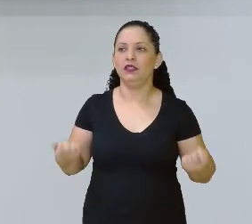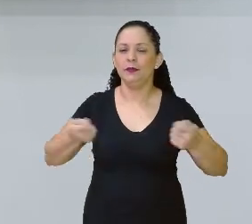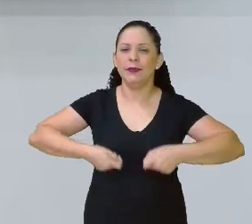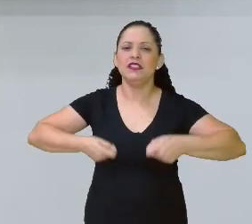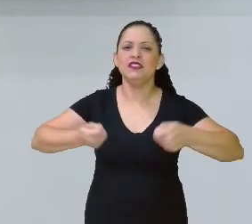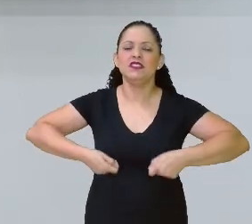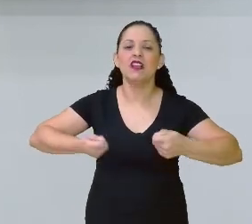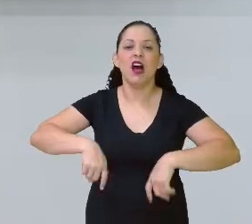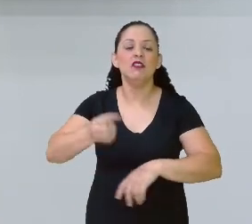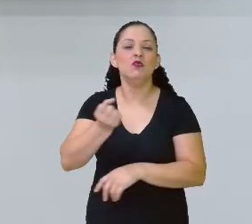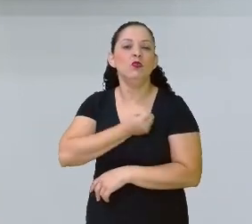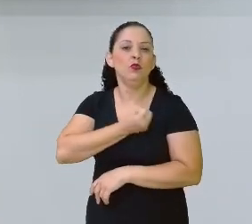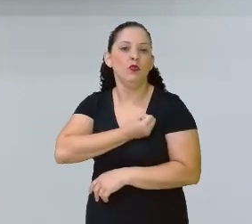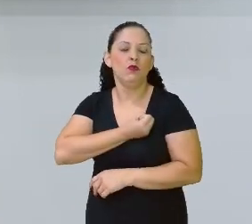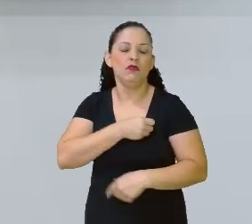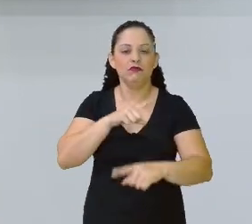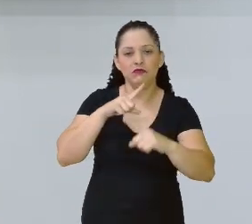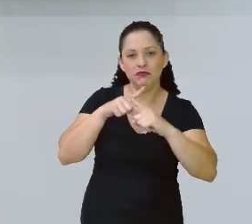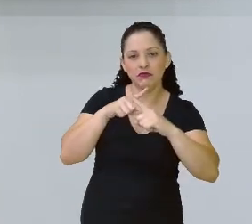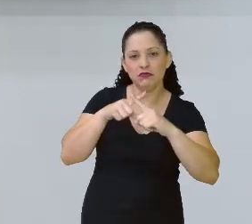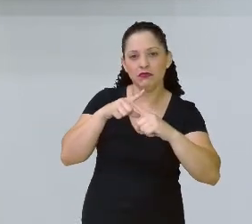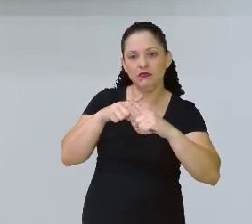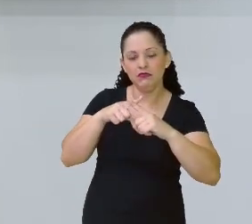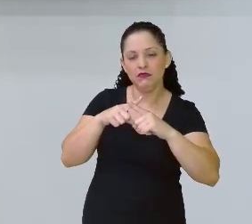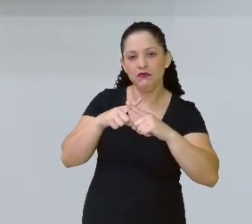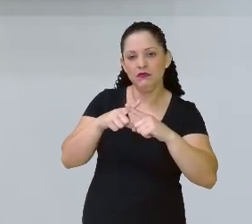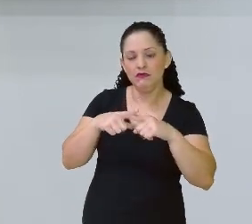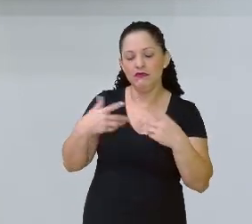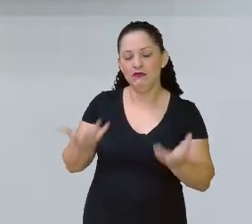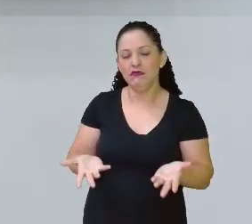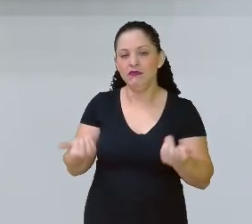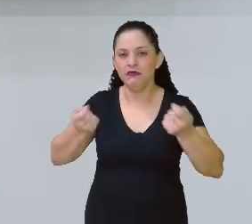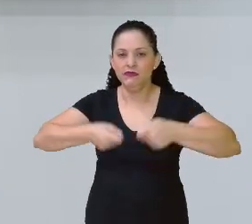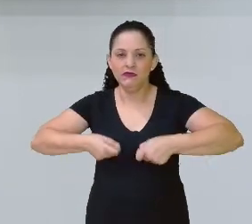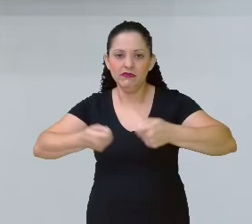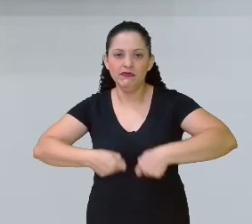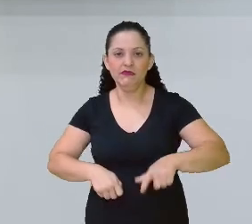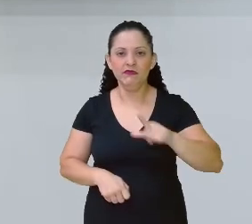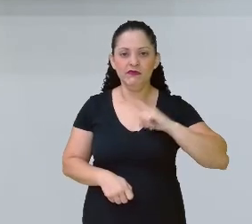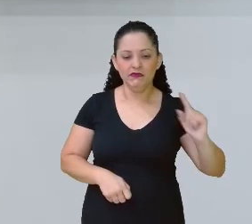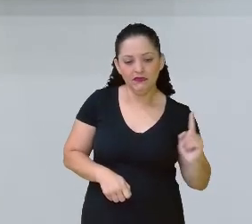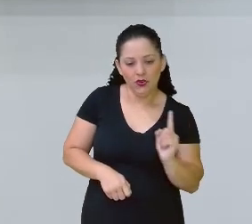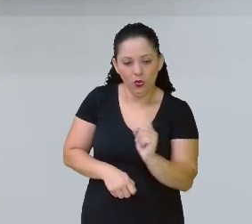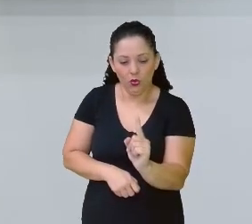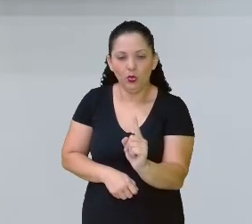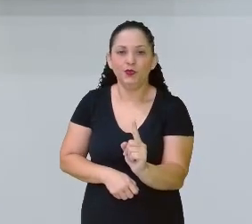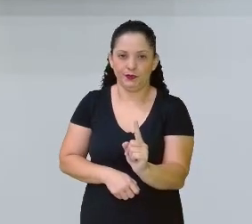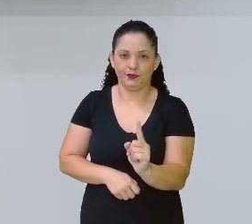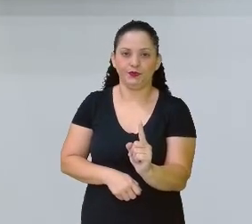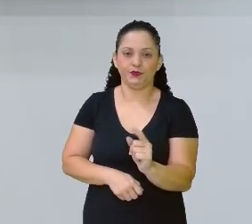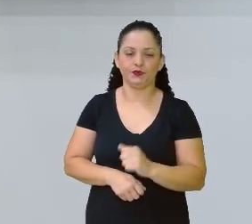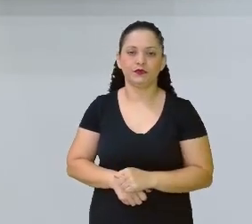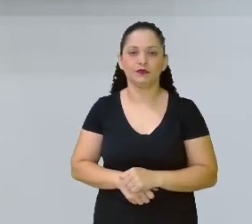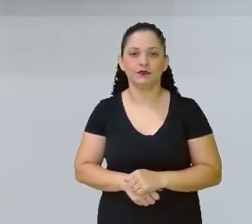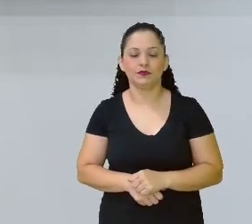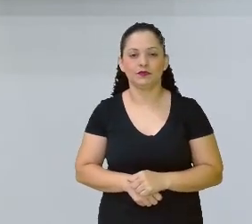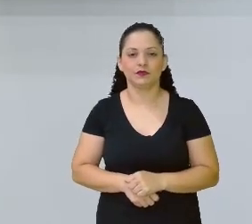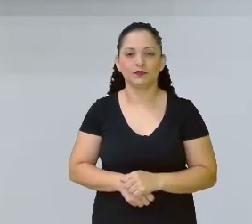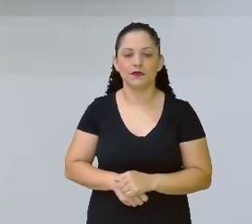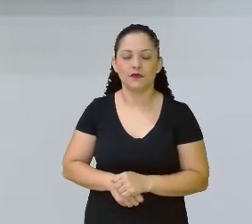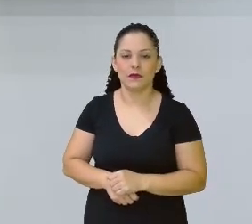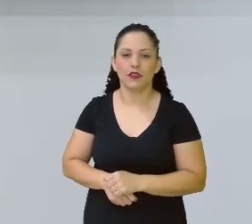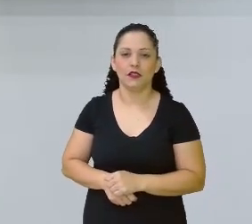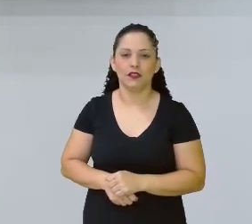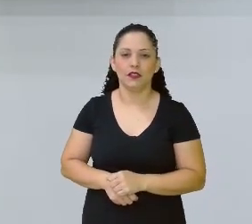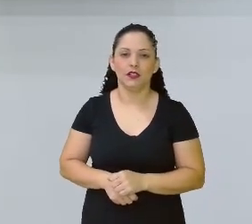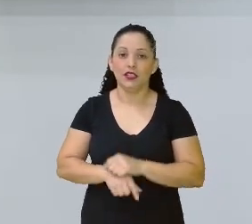para fazer essa multiplicação aí, 1 vezes alguma coisa, eu tenho ele, tá certo? Então, e vocês vão